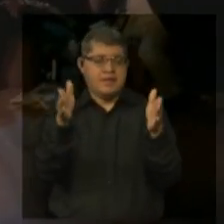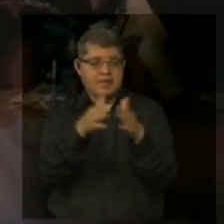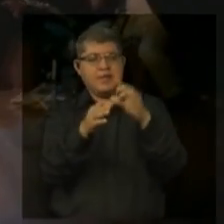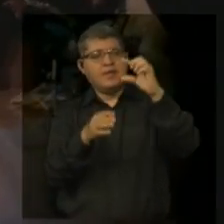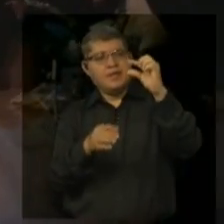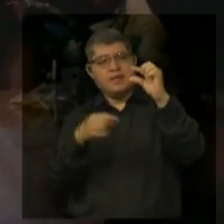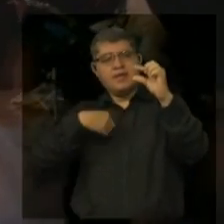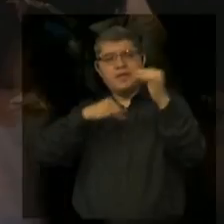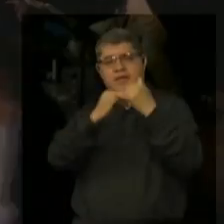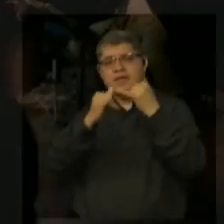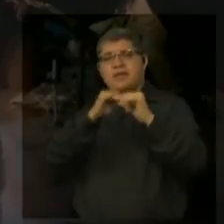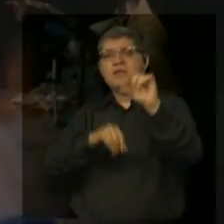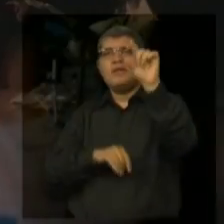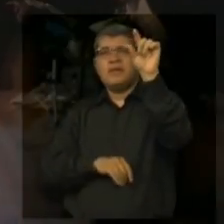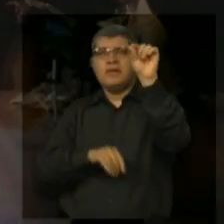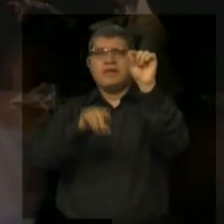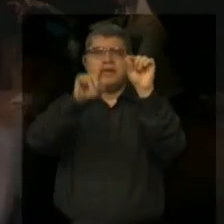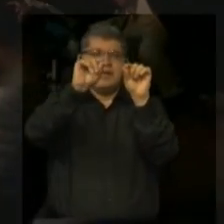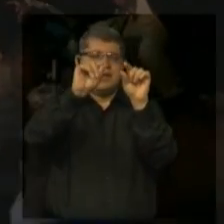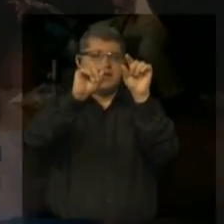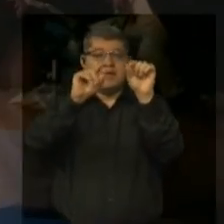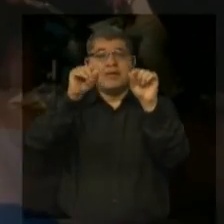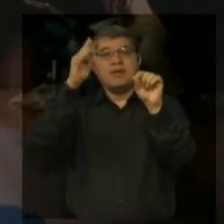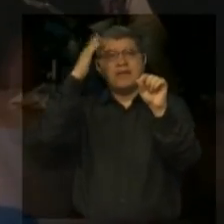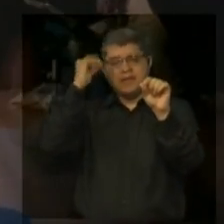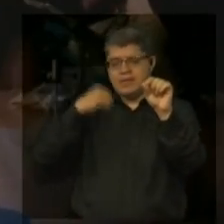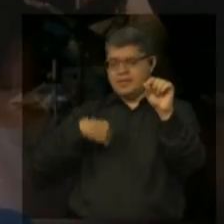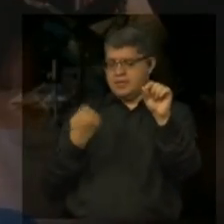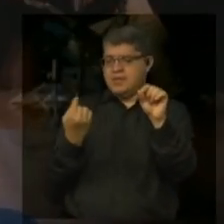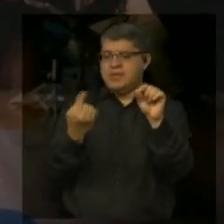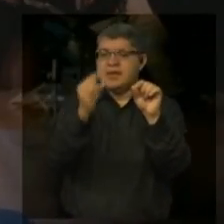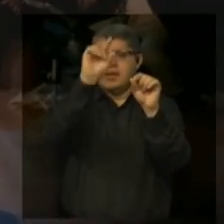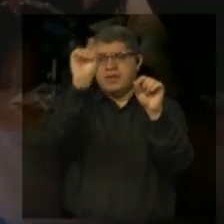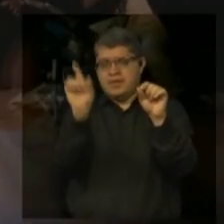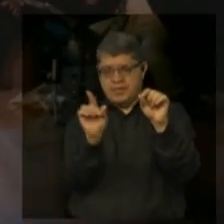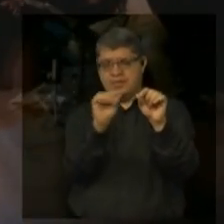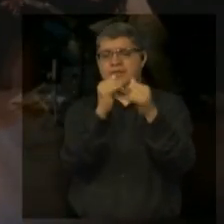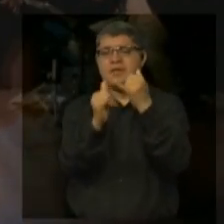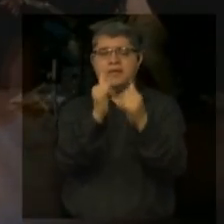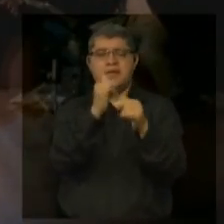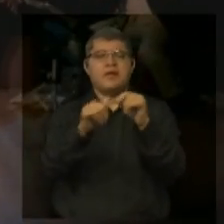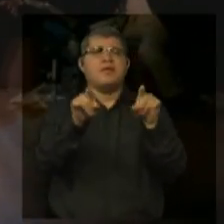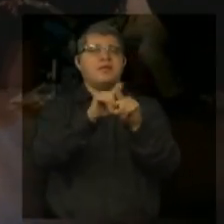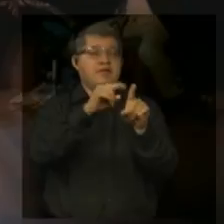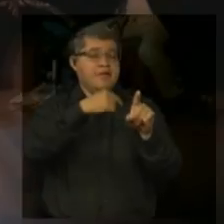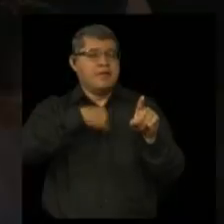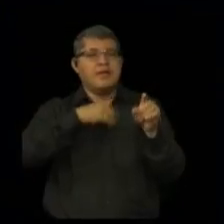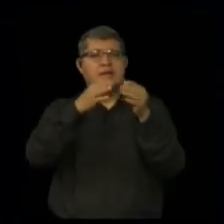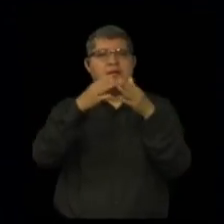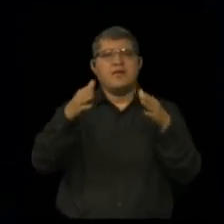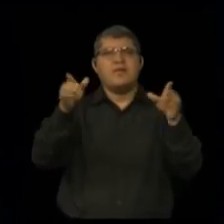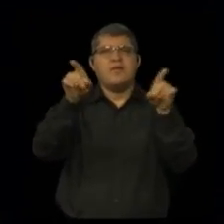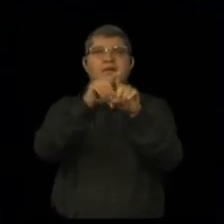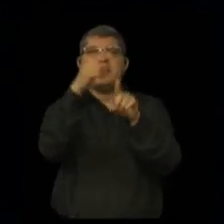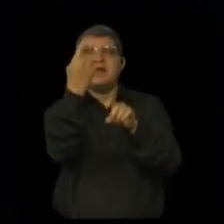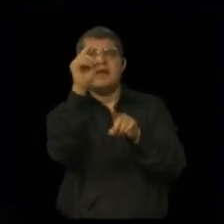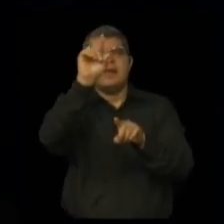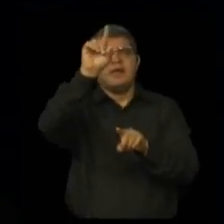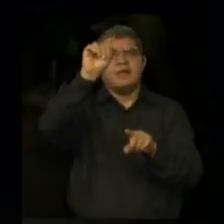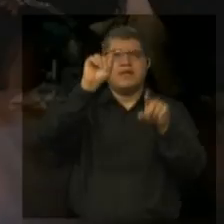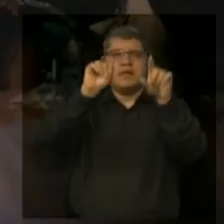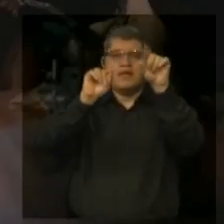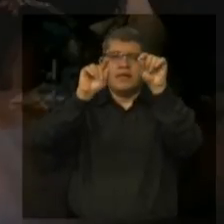uma estrela, mas tenho a solidão da lua. Sou do tamanho de uma